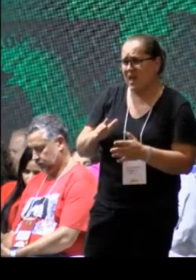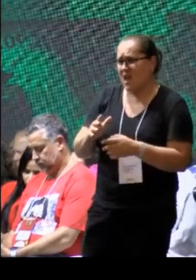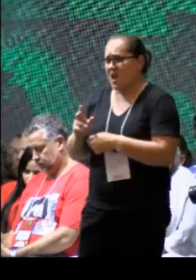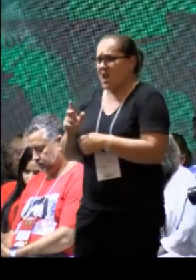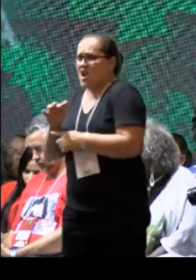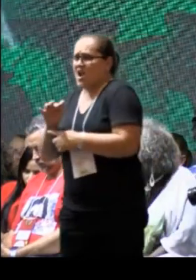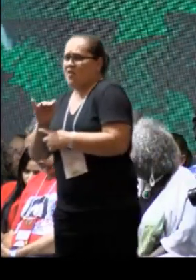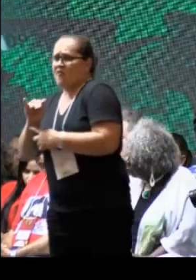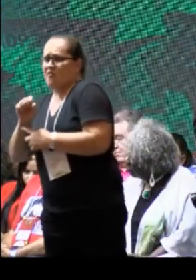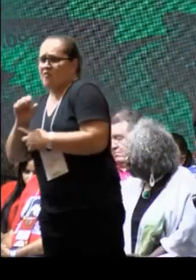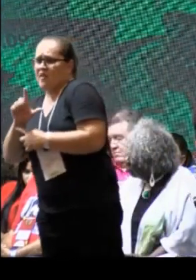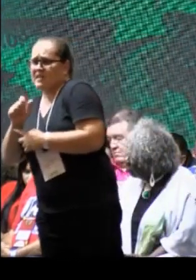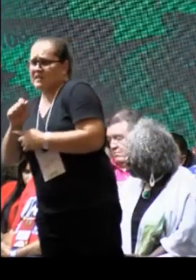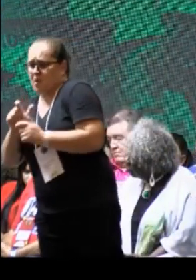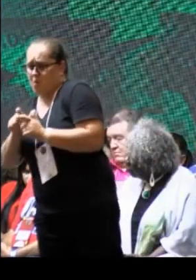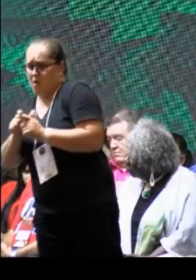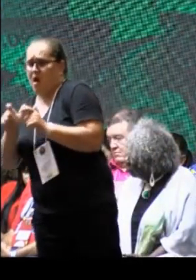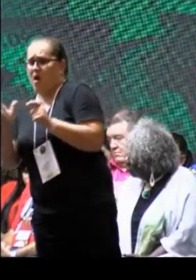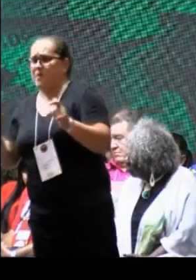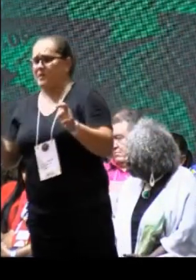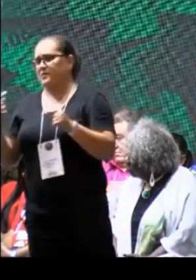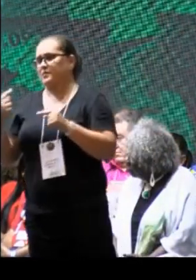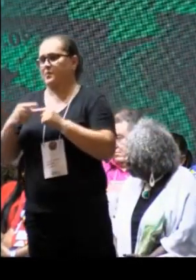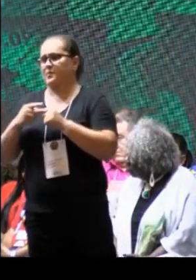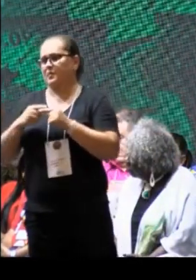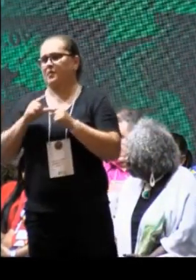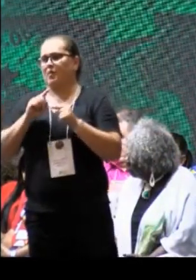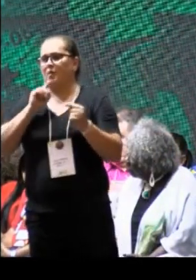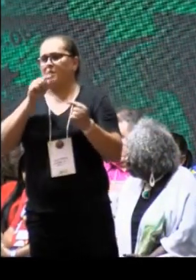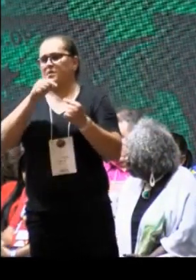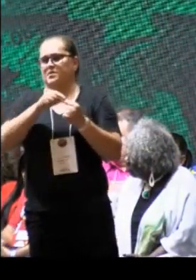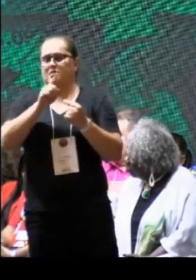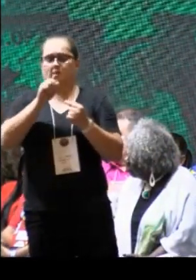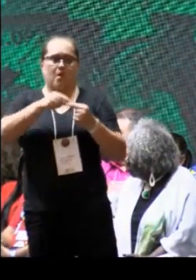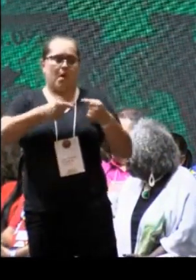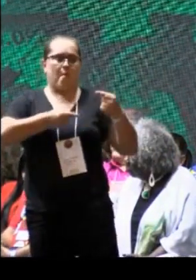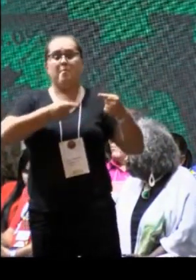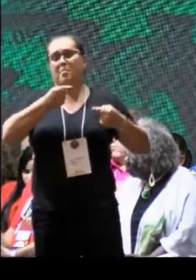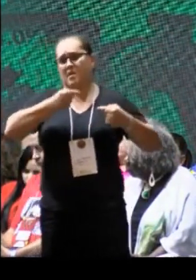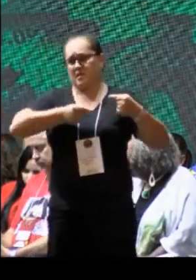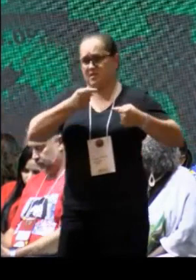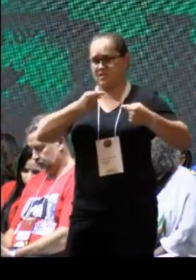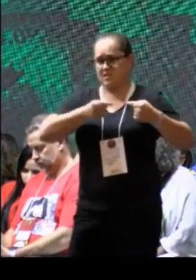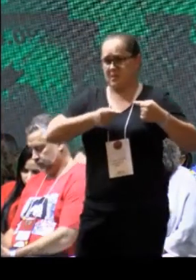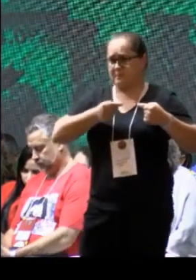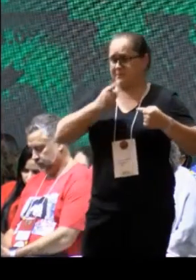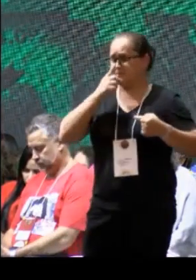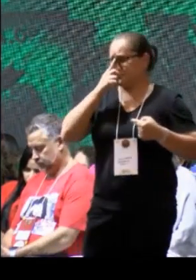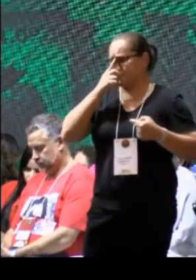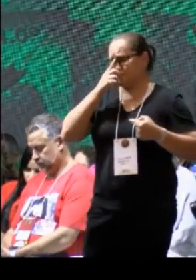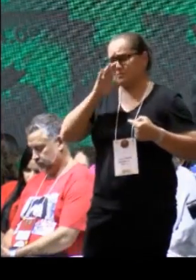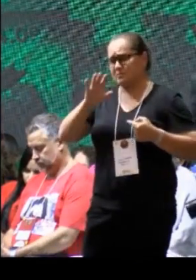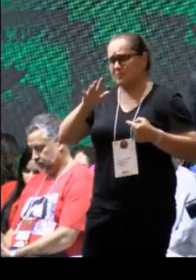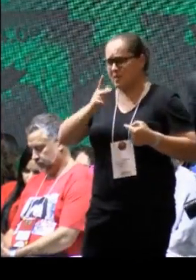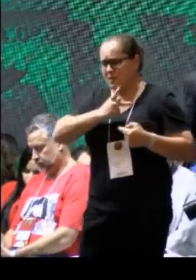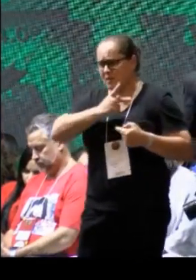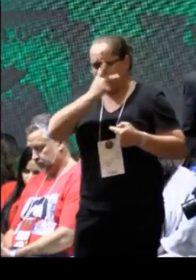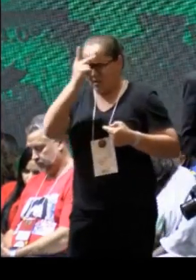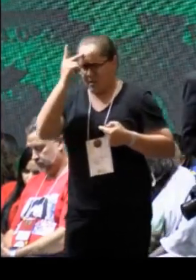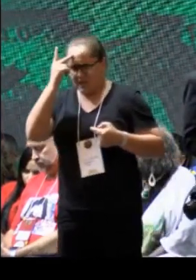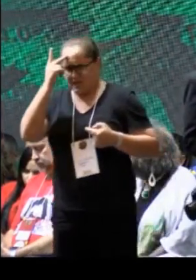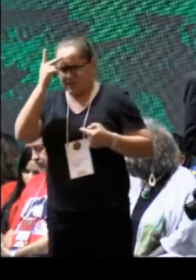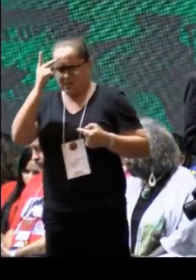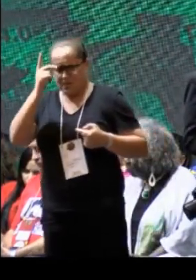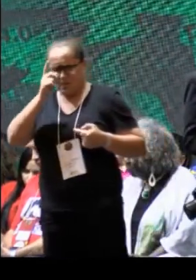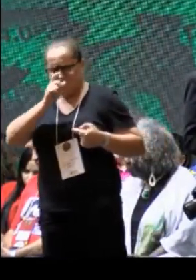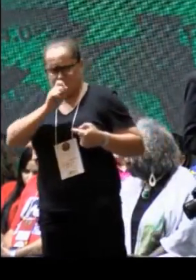aumentando, irresponsavelmente por razões políticas. O custo de vida dos pobres aumentou e as pessoas voltaram a cozinhar com